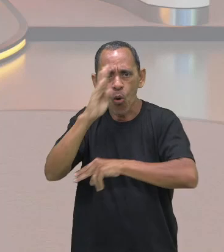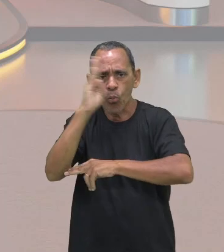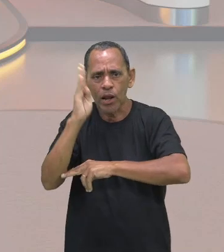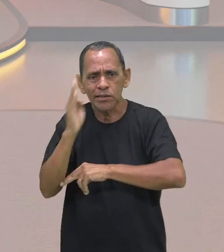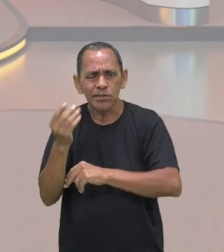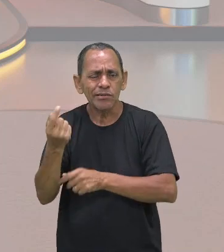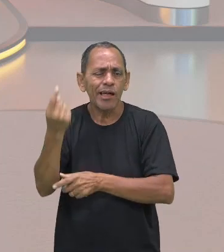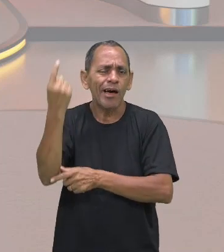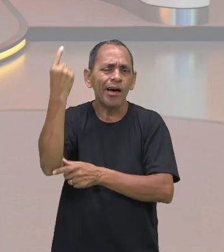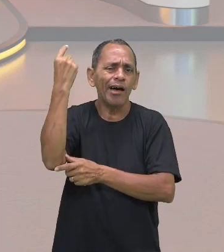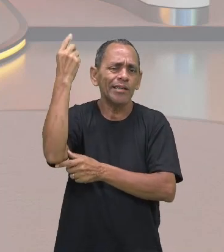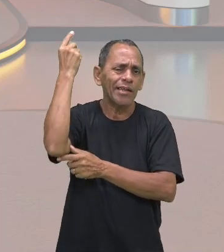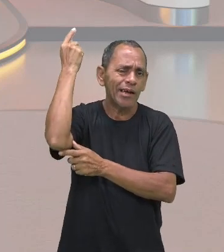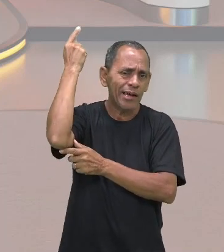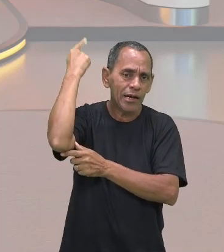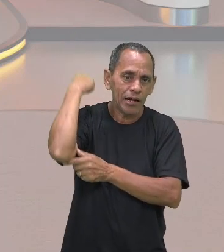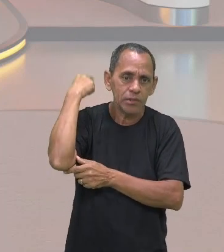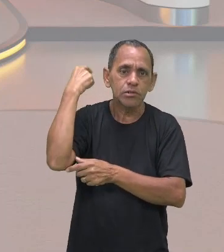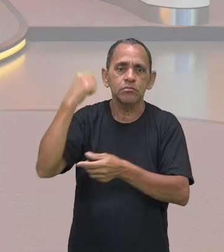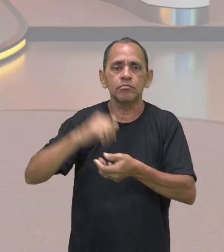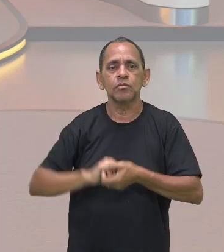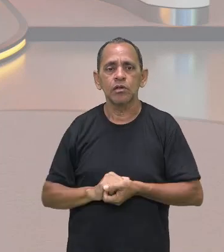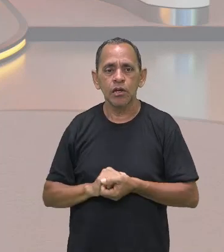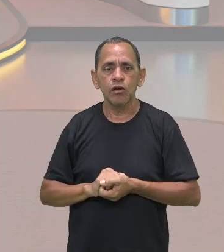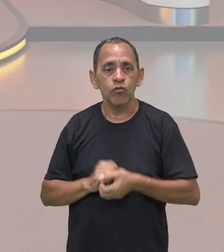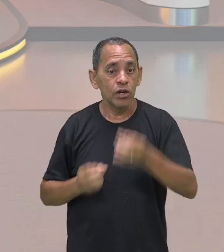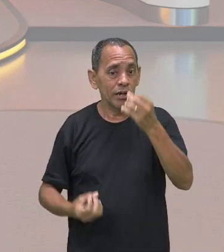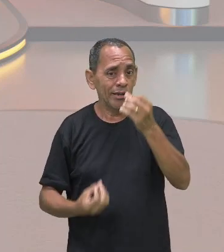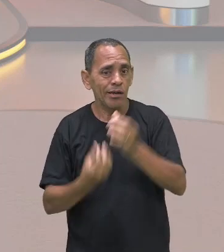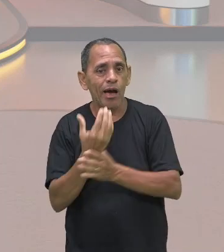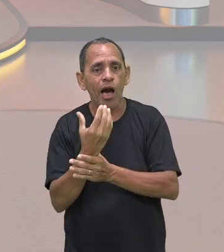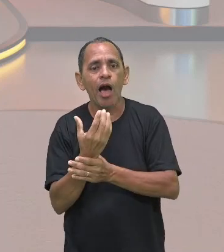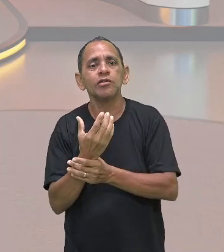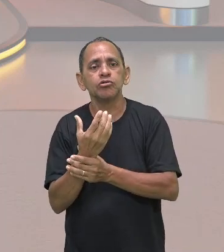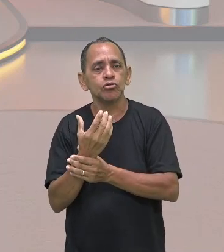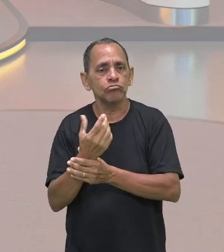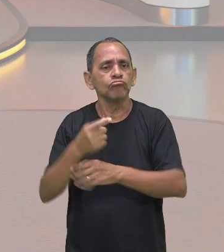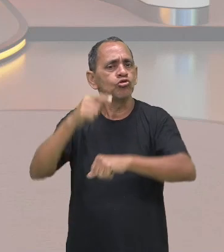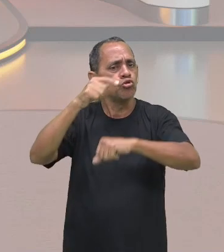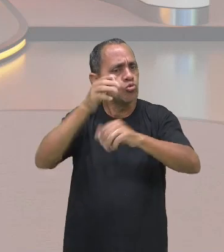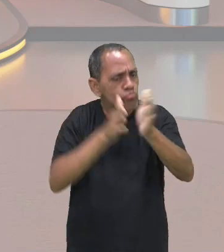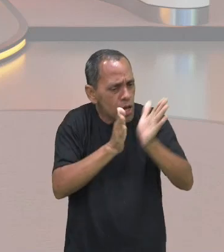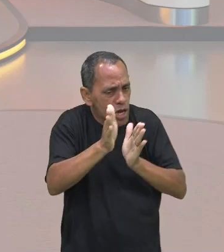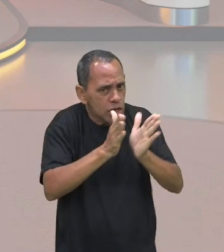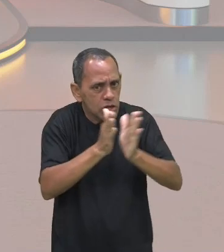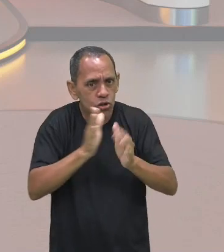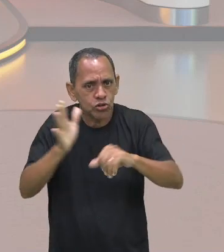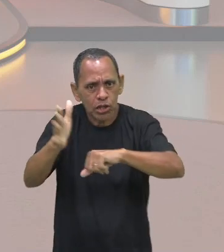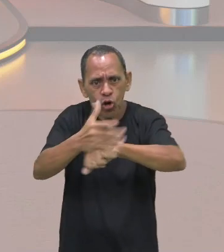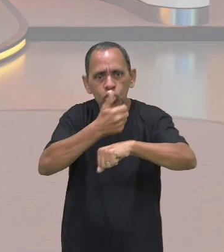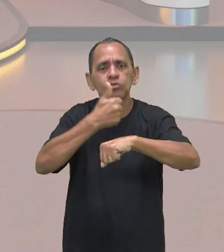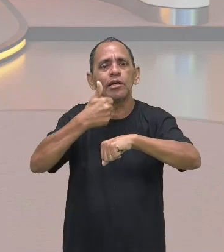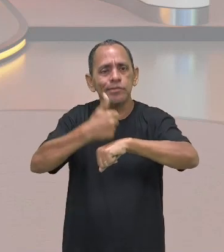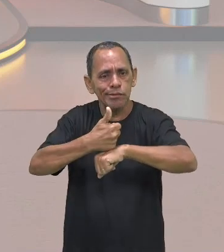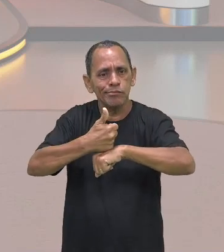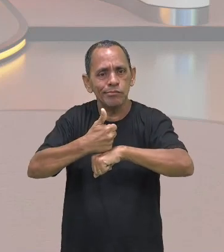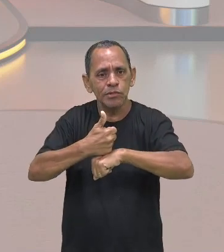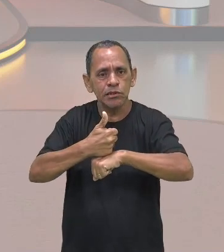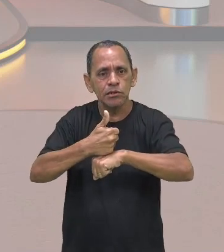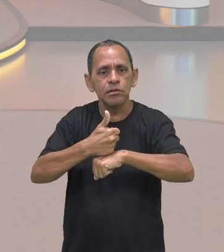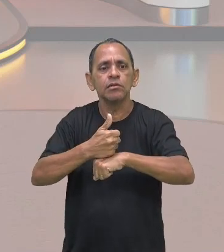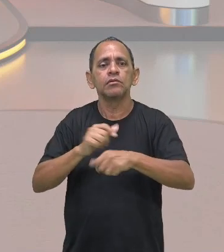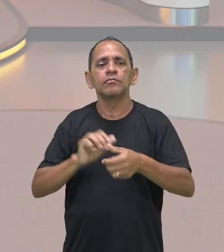foi constituído na forma da colonização. Este é o sentido da